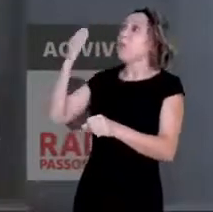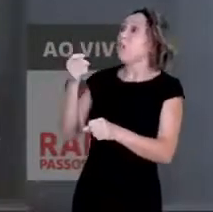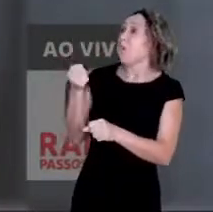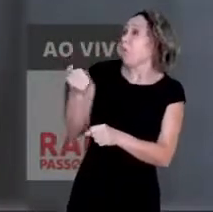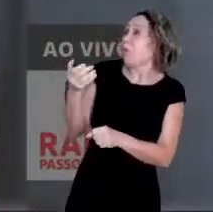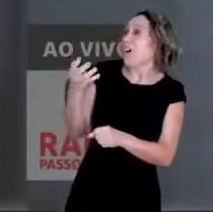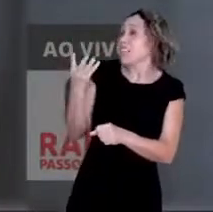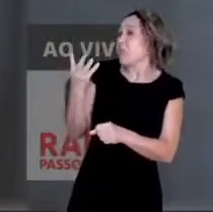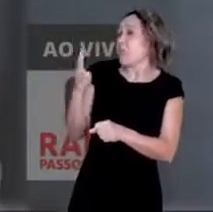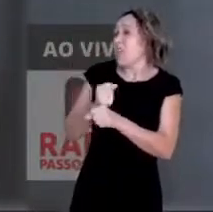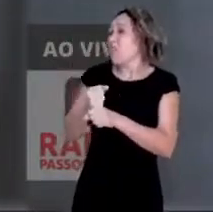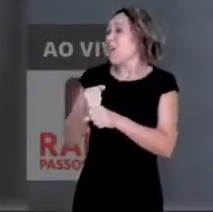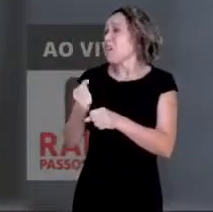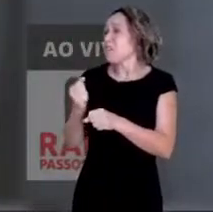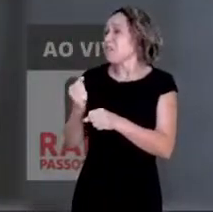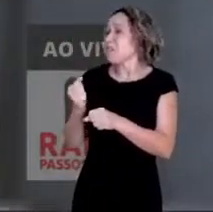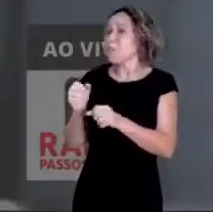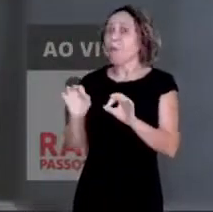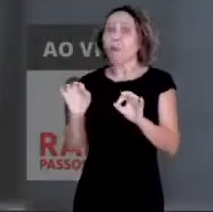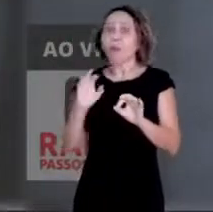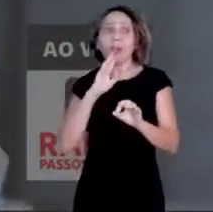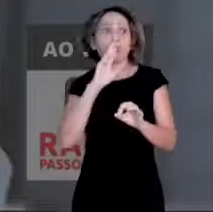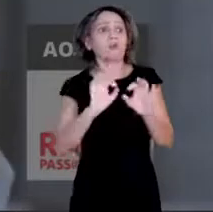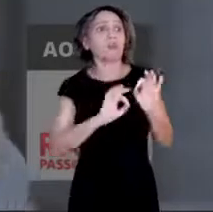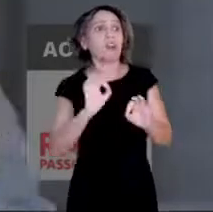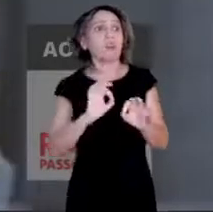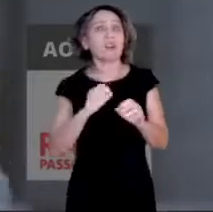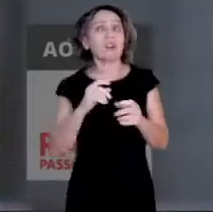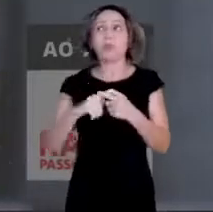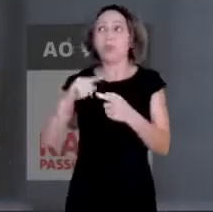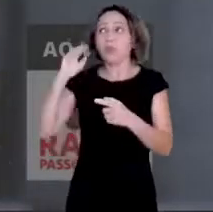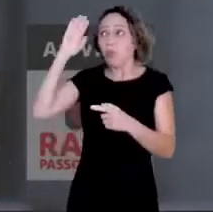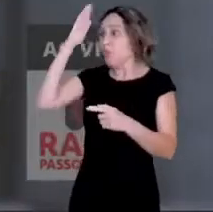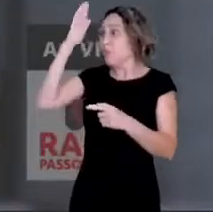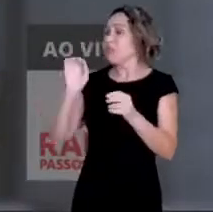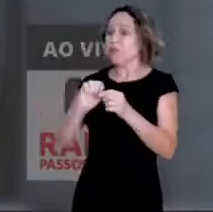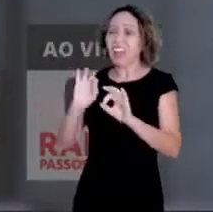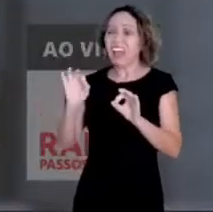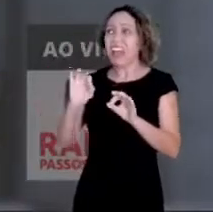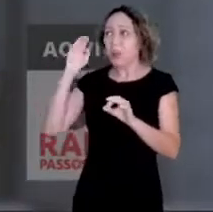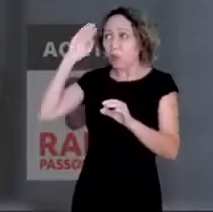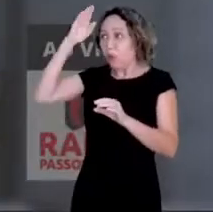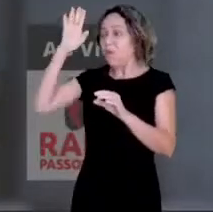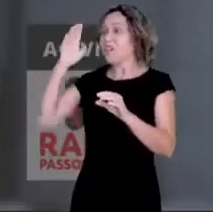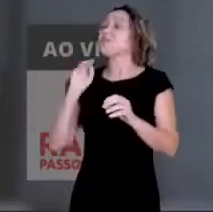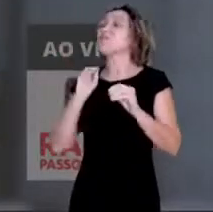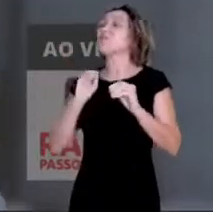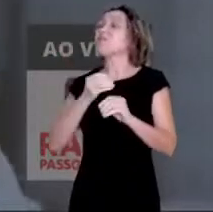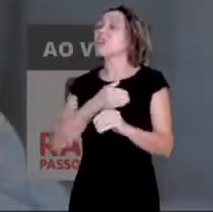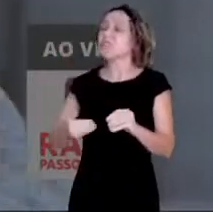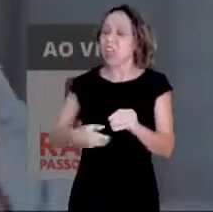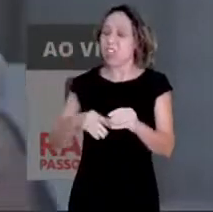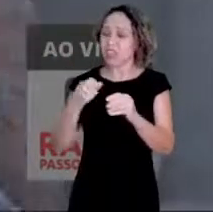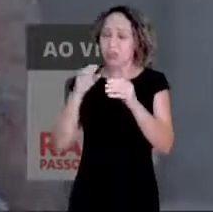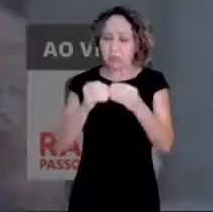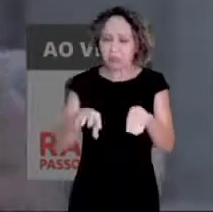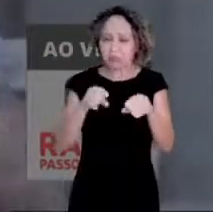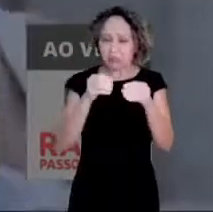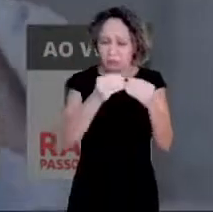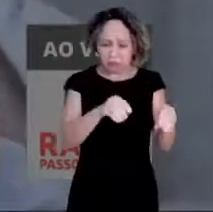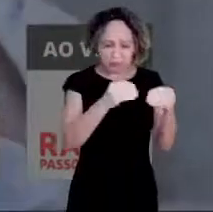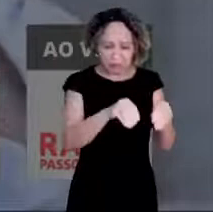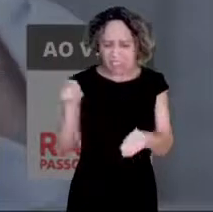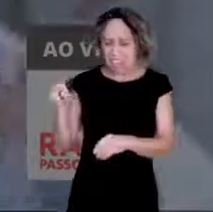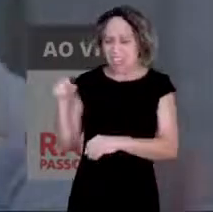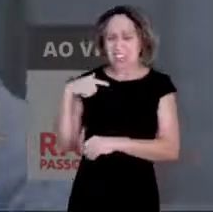governo, não permita que o governo continue fazendo os abusos que estão fazendo nesse país. É o desmonte